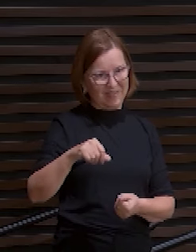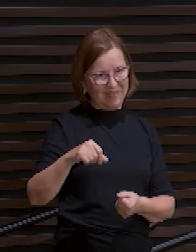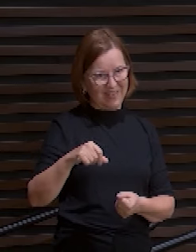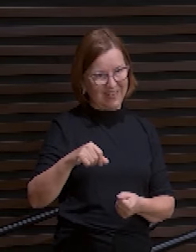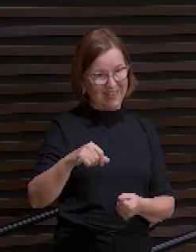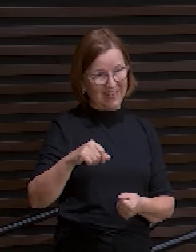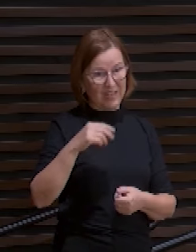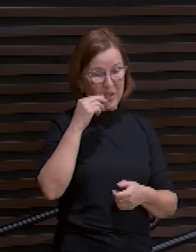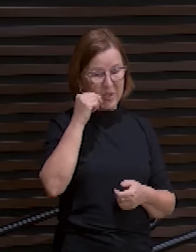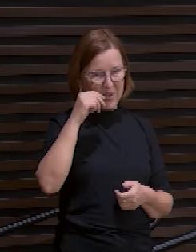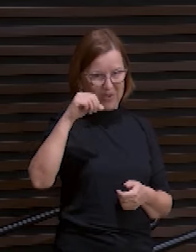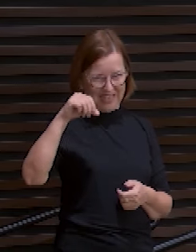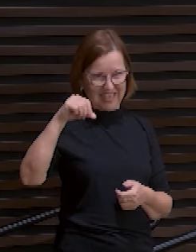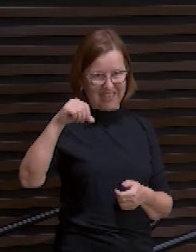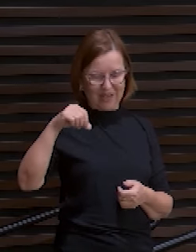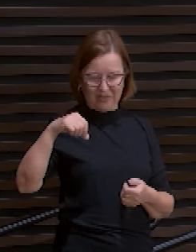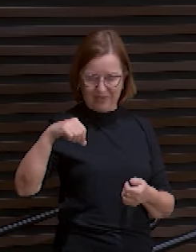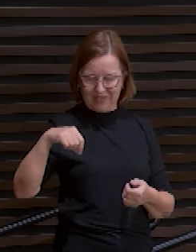sal da